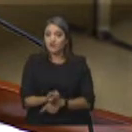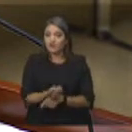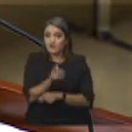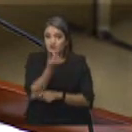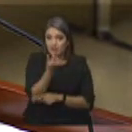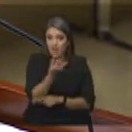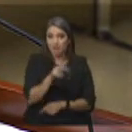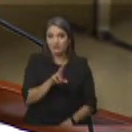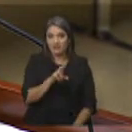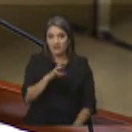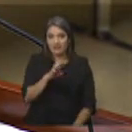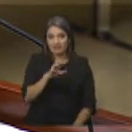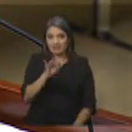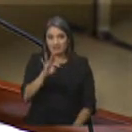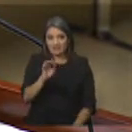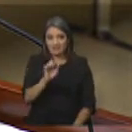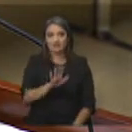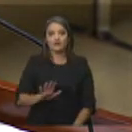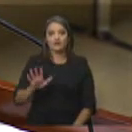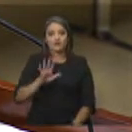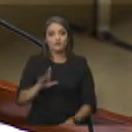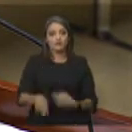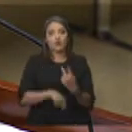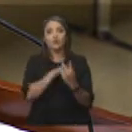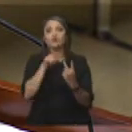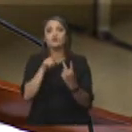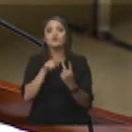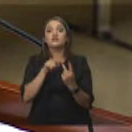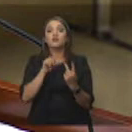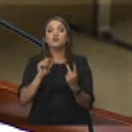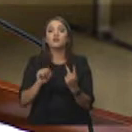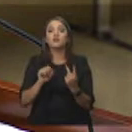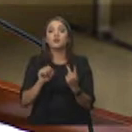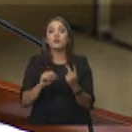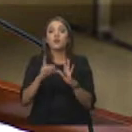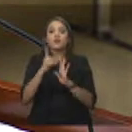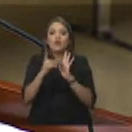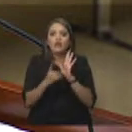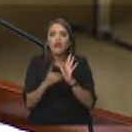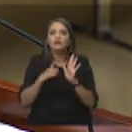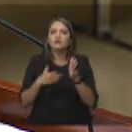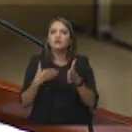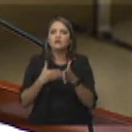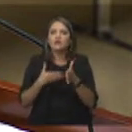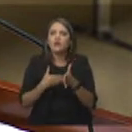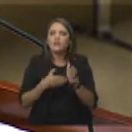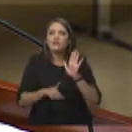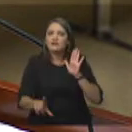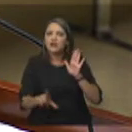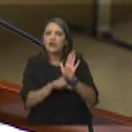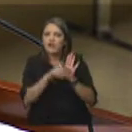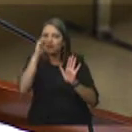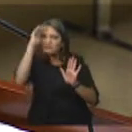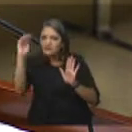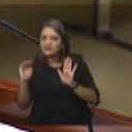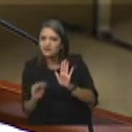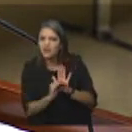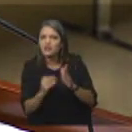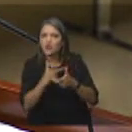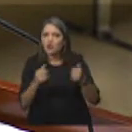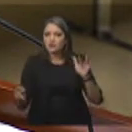Esse é o primeiro ponto. O segundo ponto e limite, o decreto observa as restrições legais e os requisitos específicos de